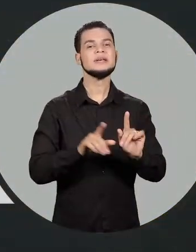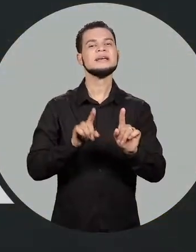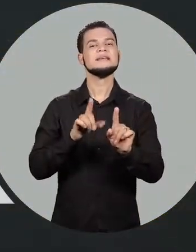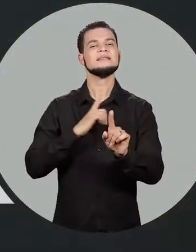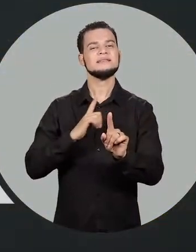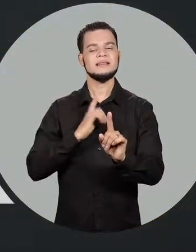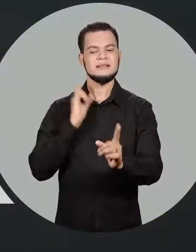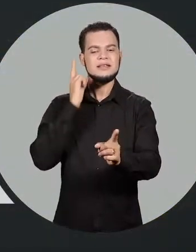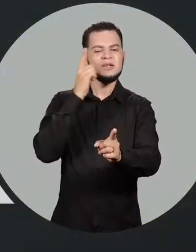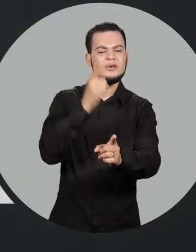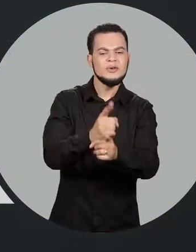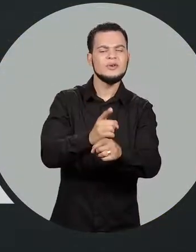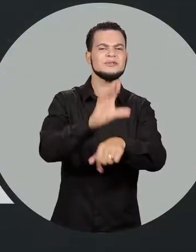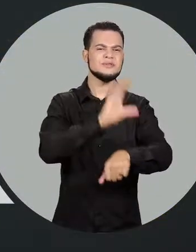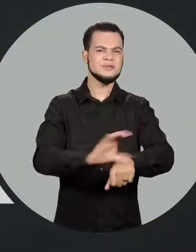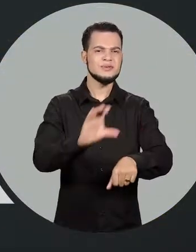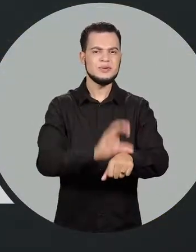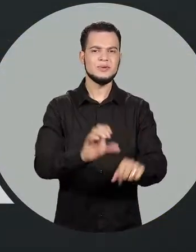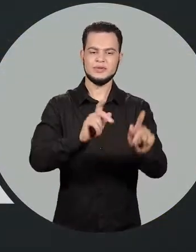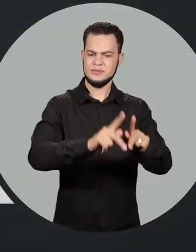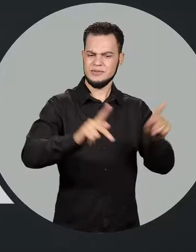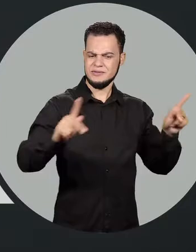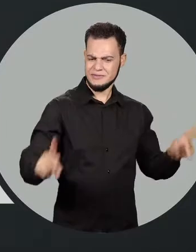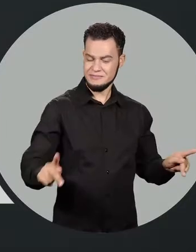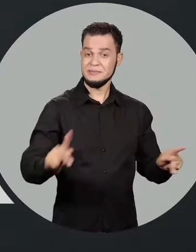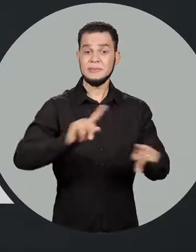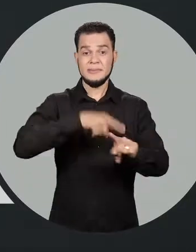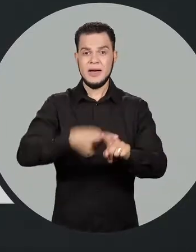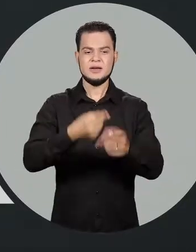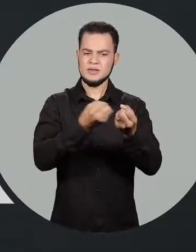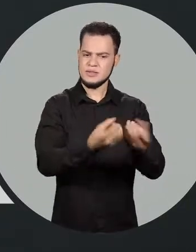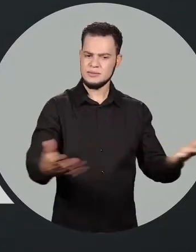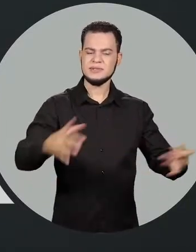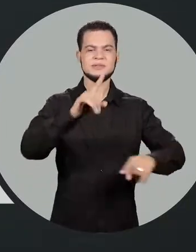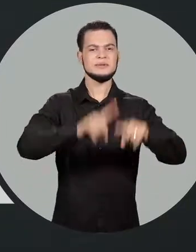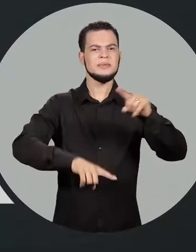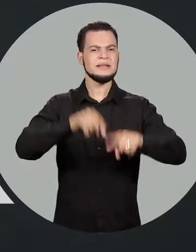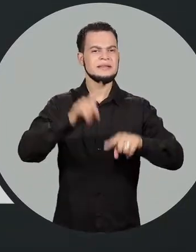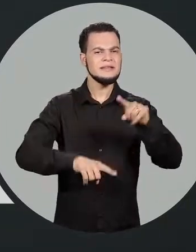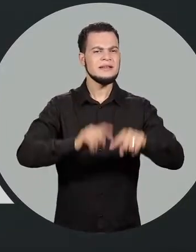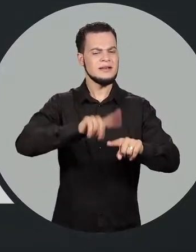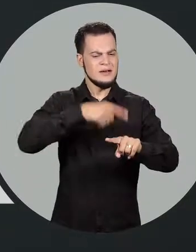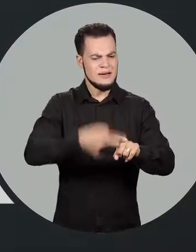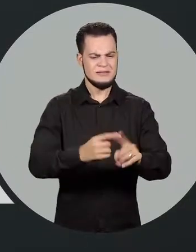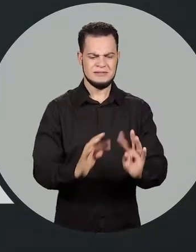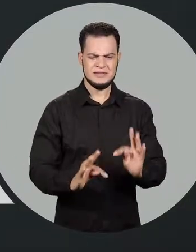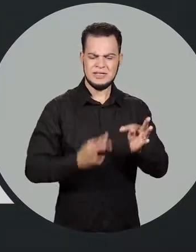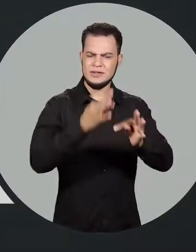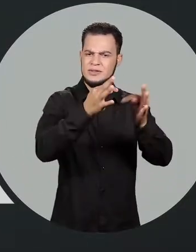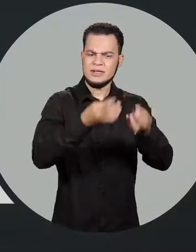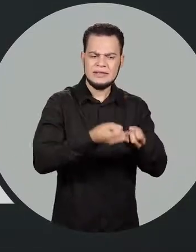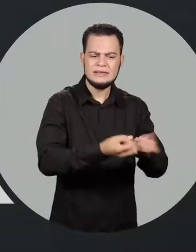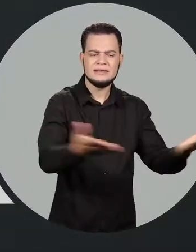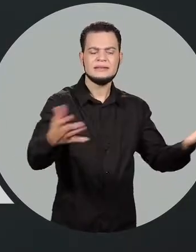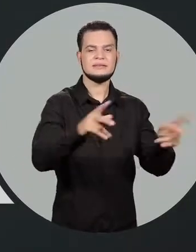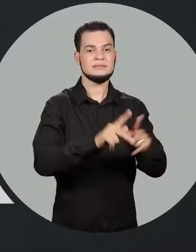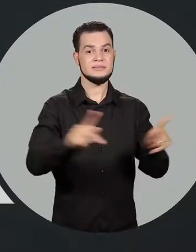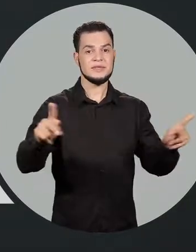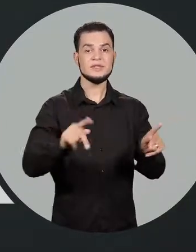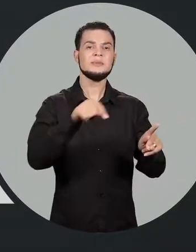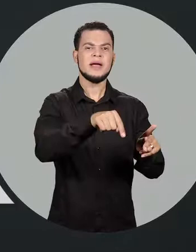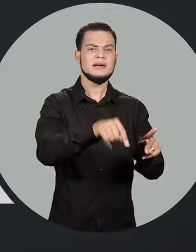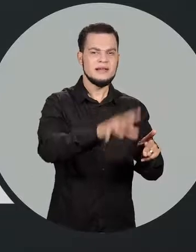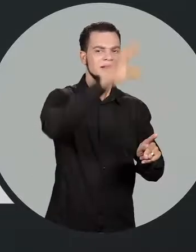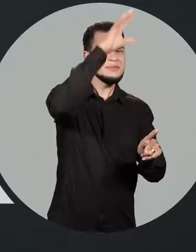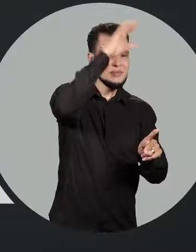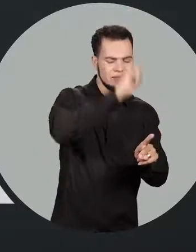de encontros de capacitação dos professores, distribuição de material didático e tecnológico para a realização das atividades de orientação